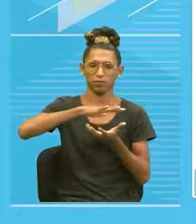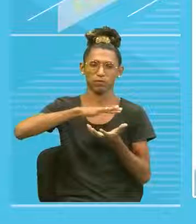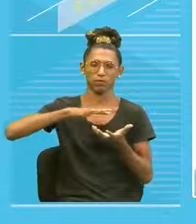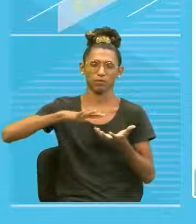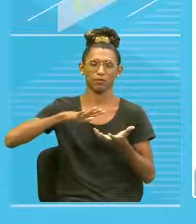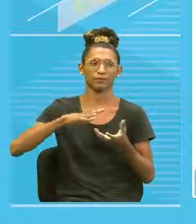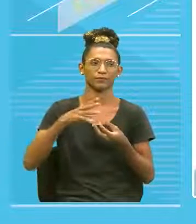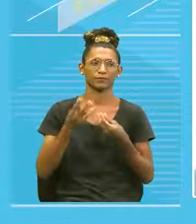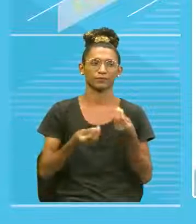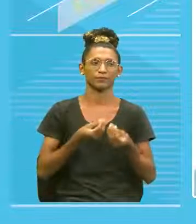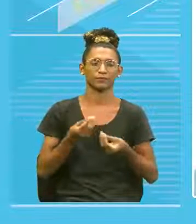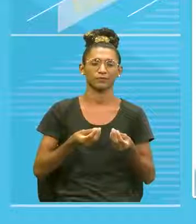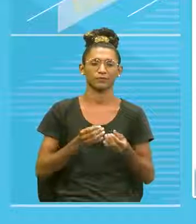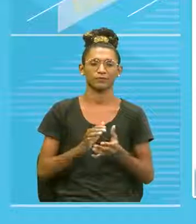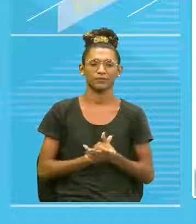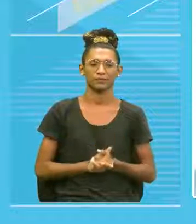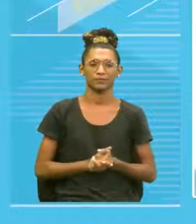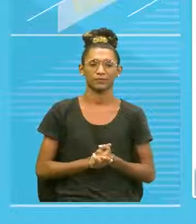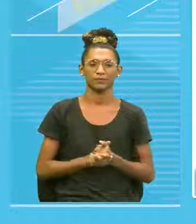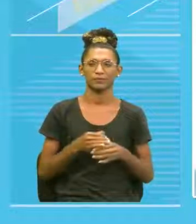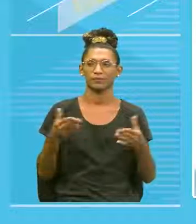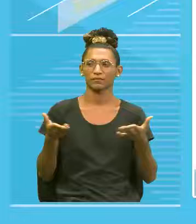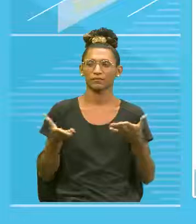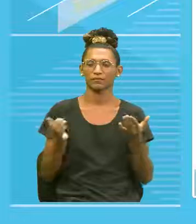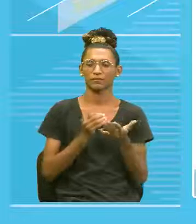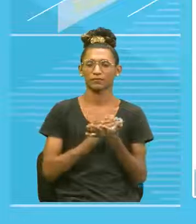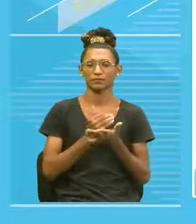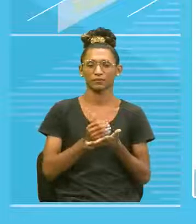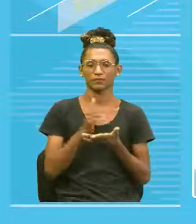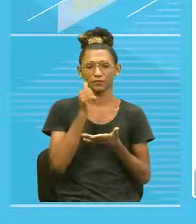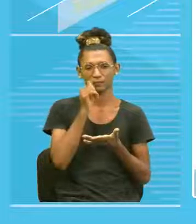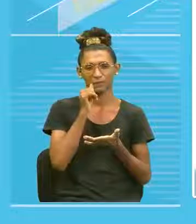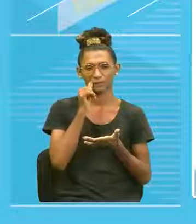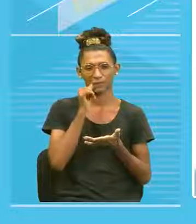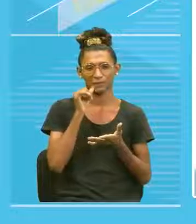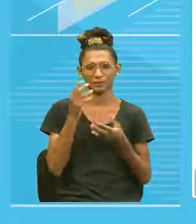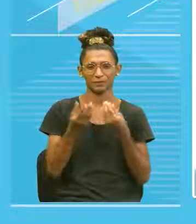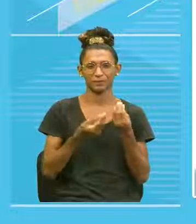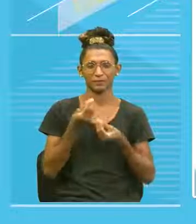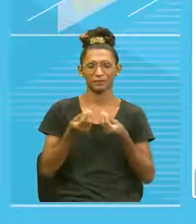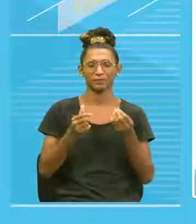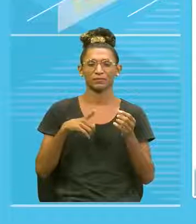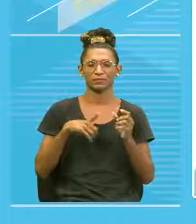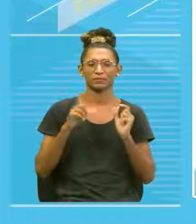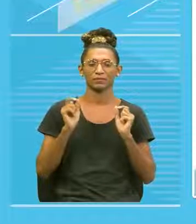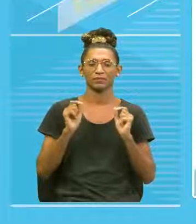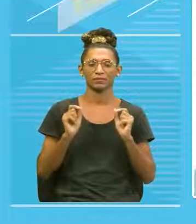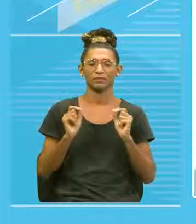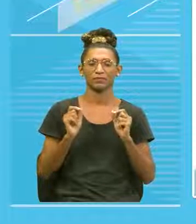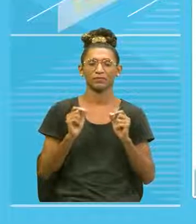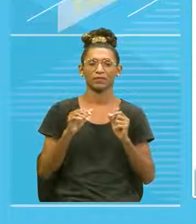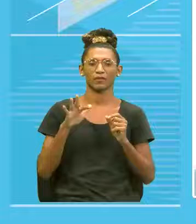e bora lá eu vou começar pelos combustíveis fósseis isso